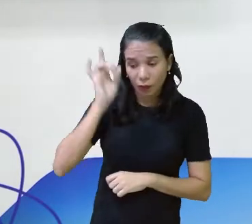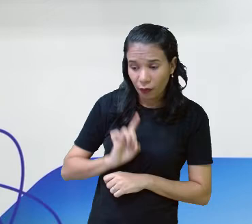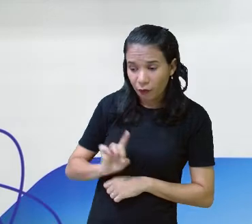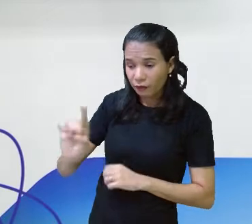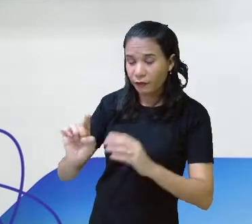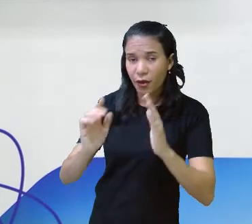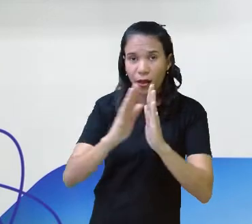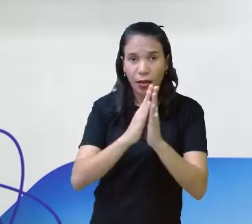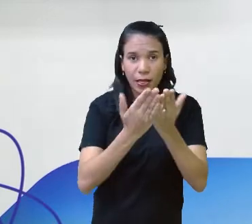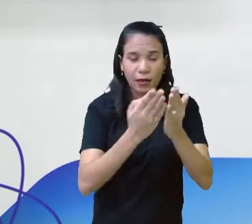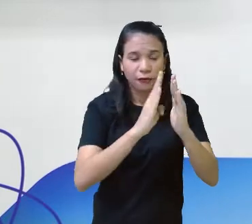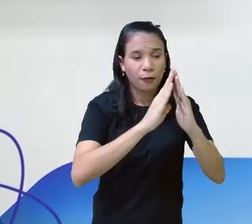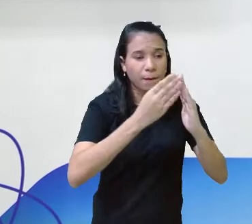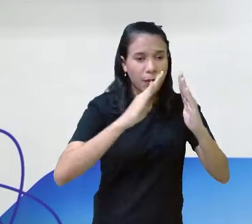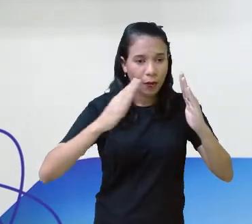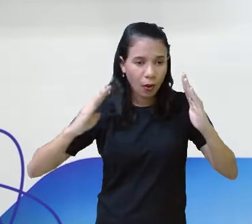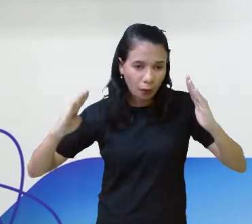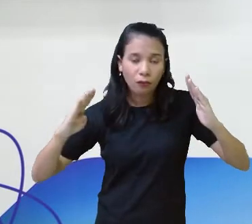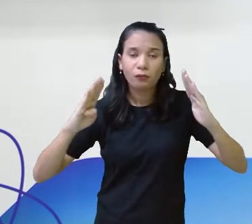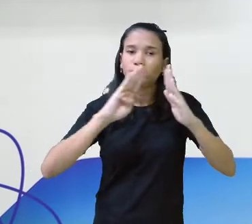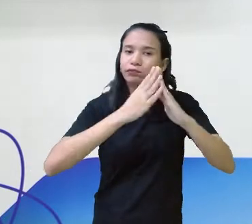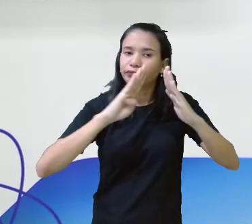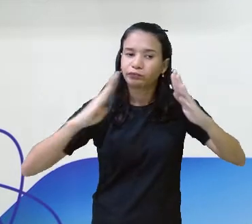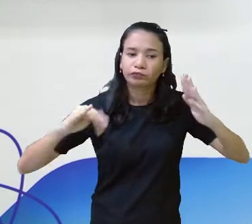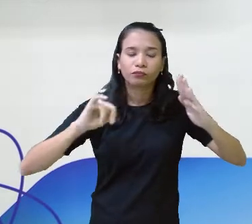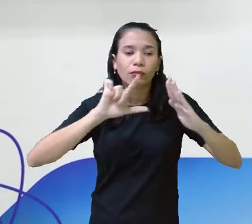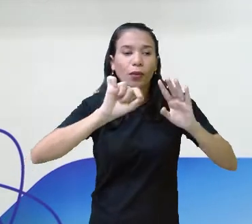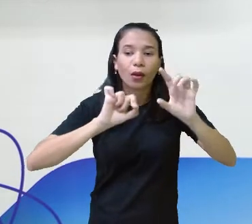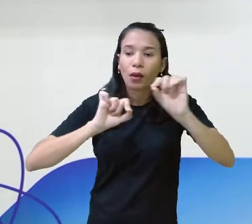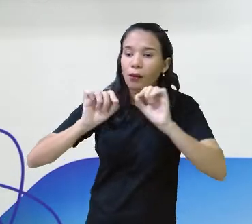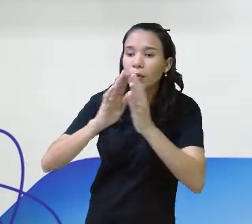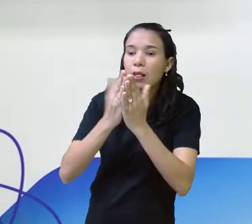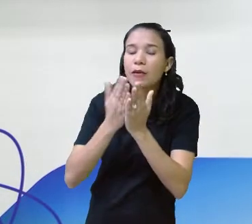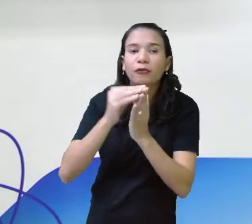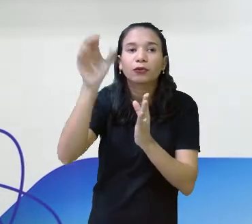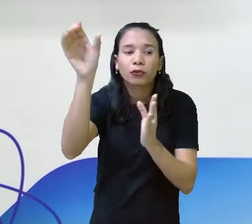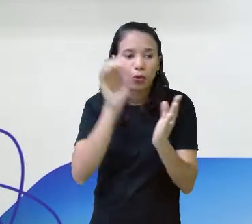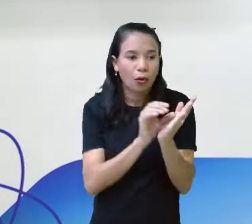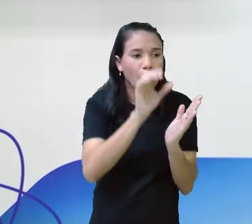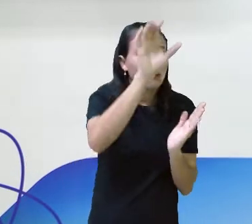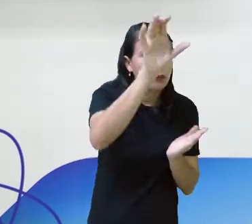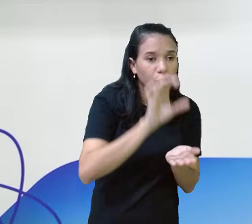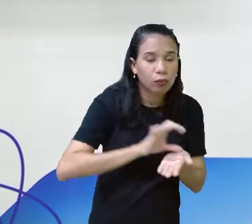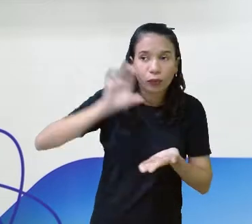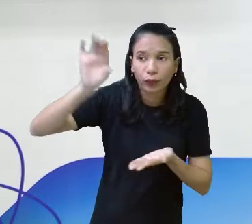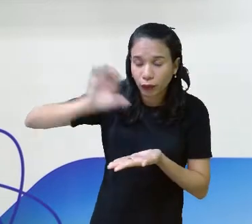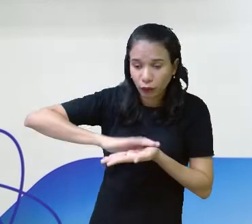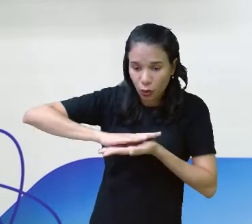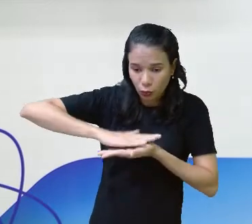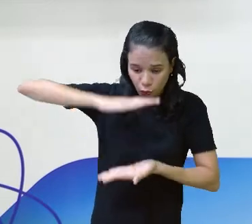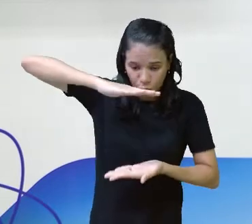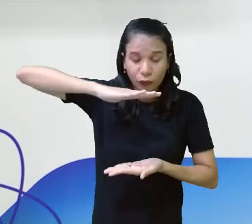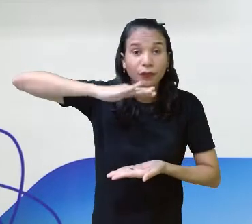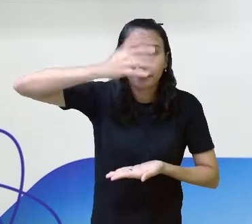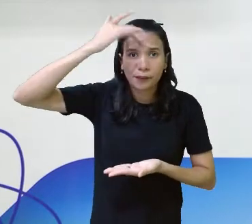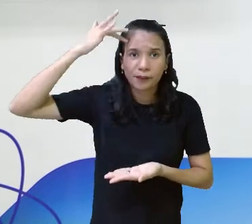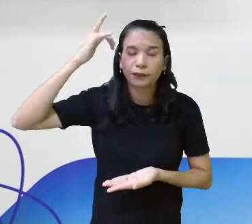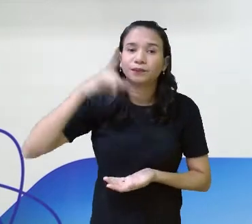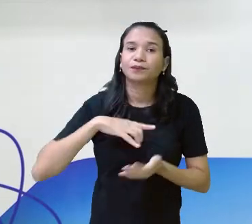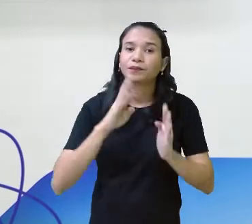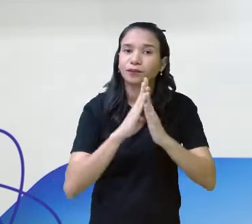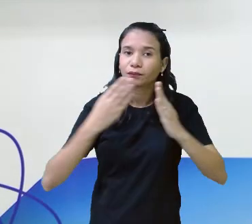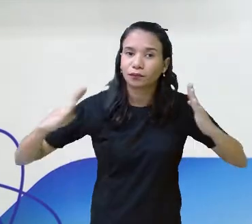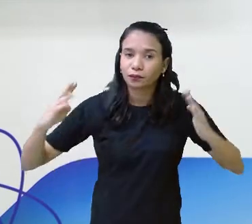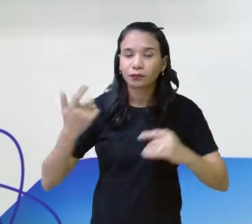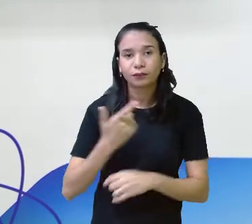biblioteca selecionar vários livros, porque não tinha essa questão de internet, site de busca. Quando, às vezes, a biblioteca que você